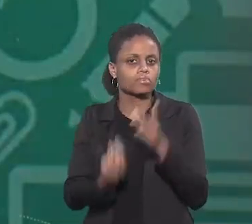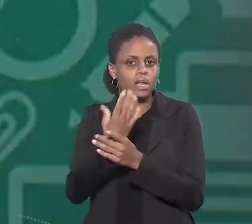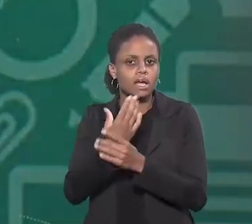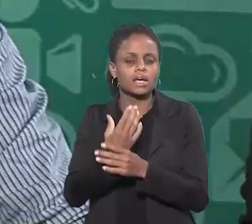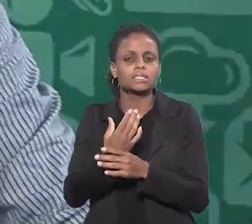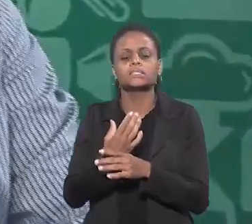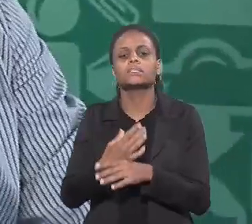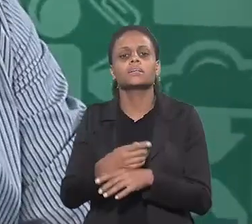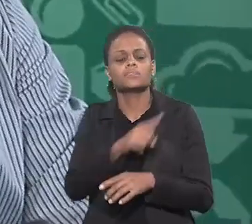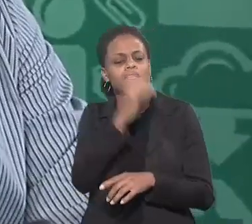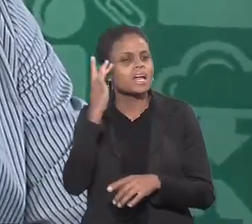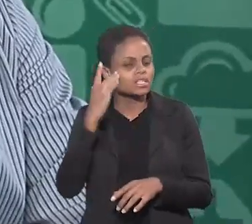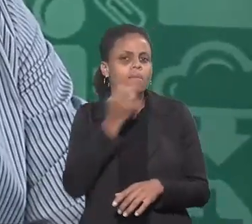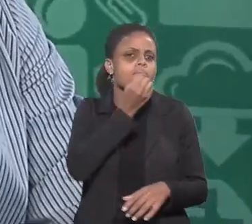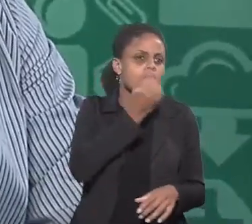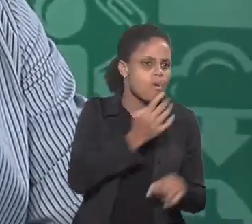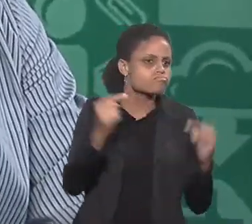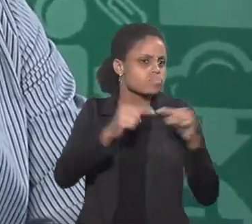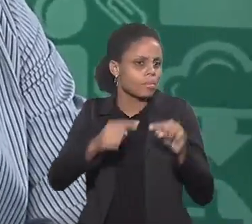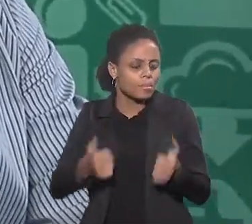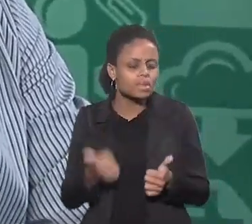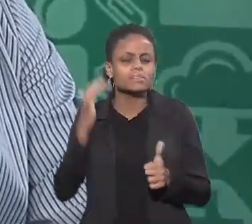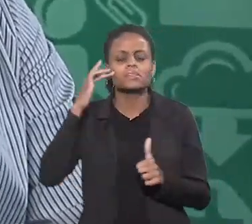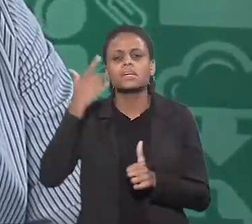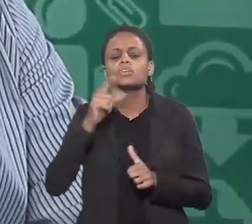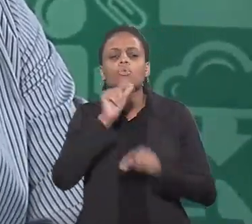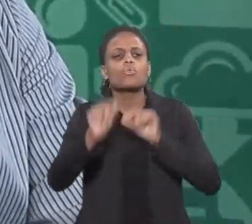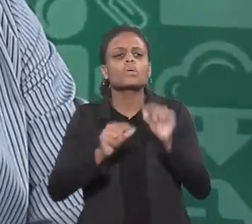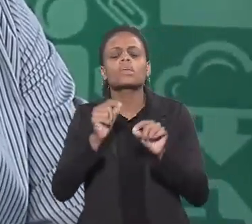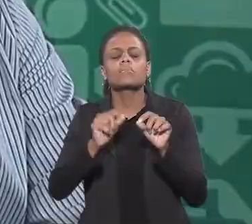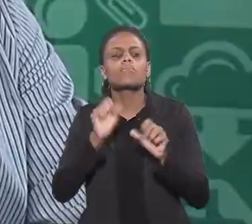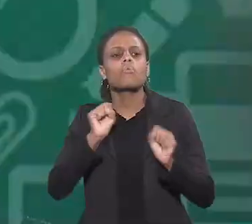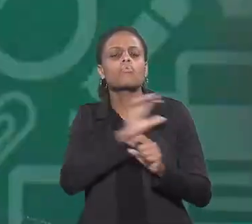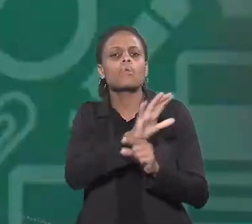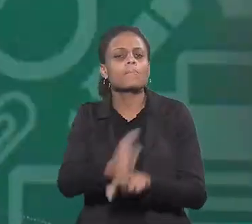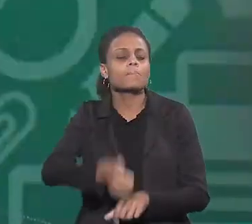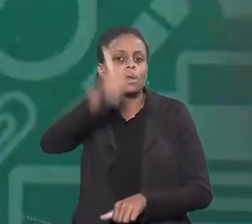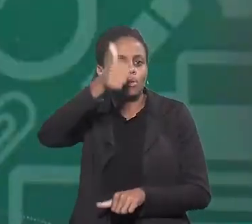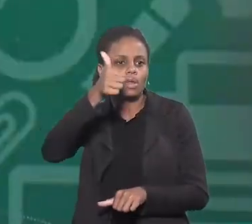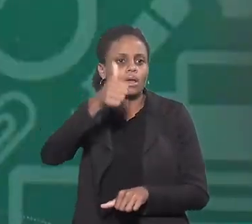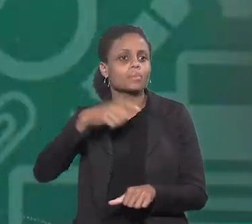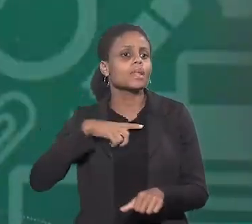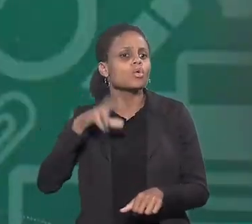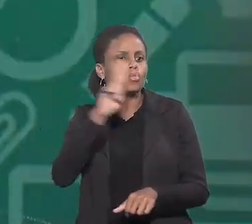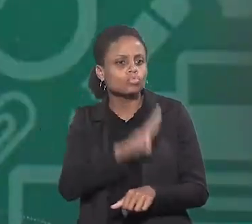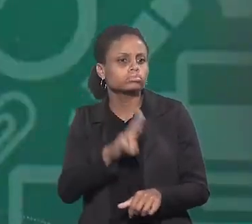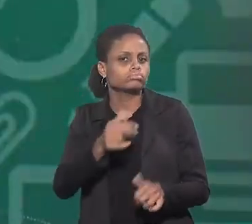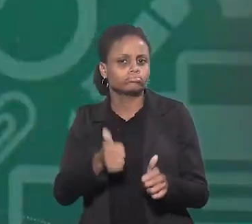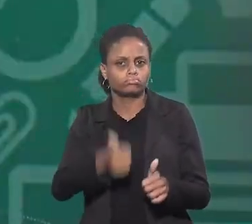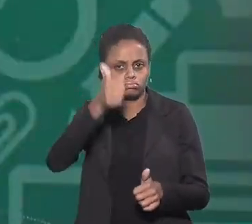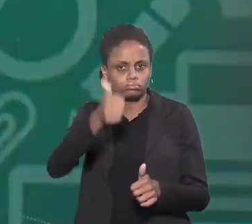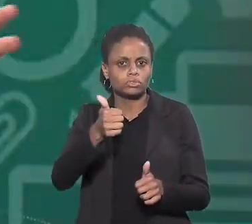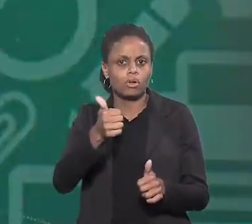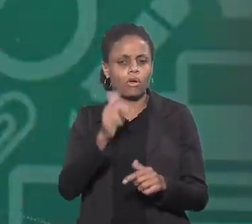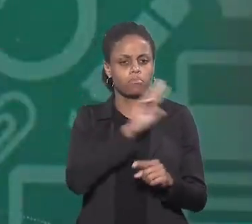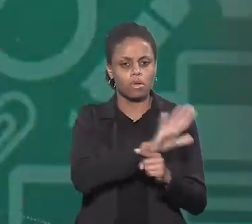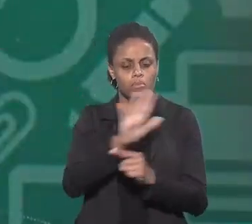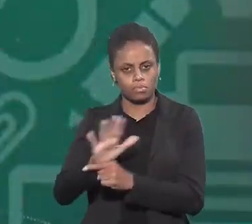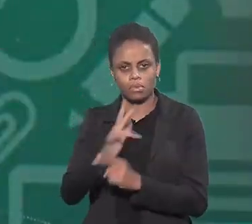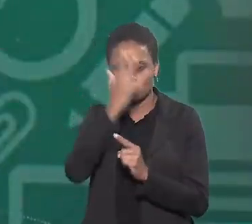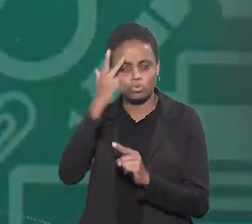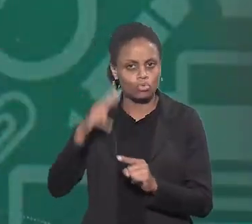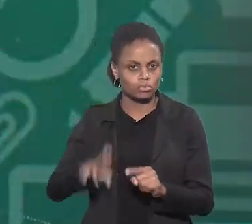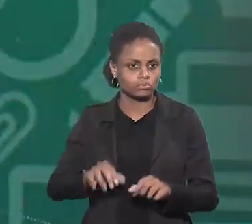que é eficiente? Que tipo de ações você acha que, de repente, precisa melhorar para ter um uso aí mais adequado e seguro para